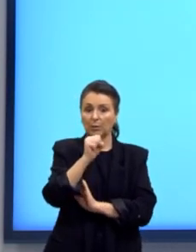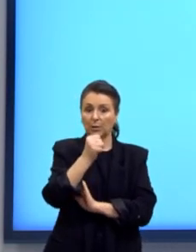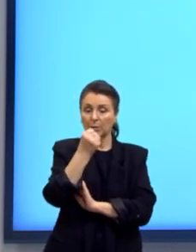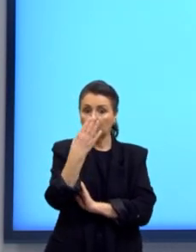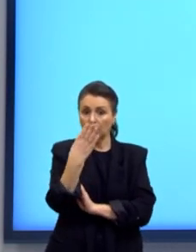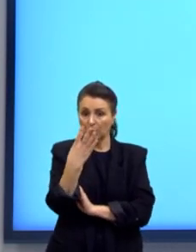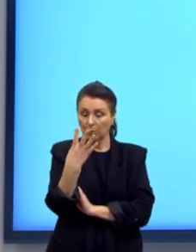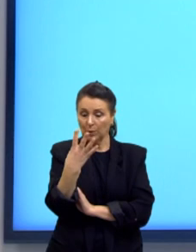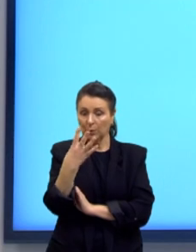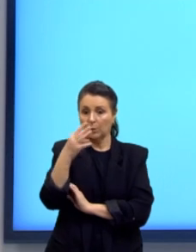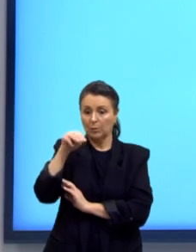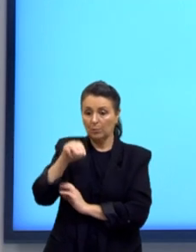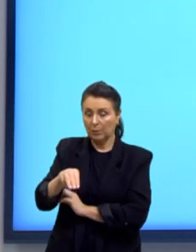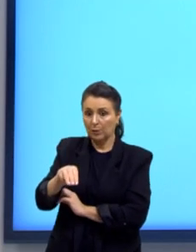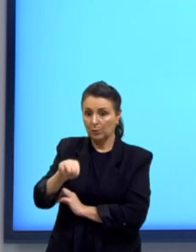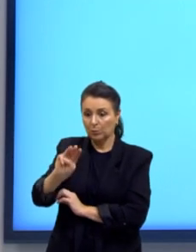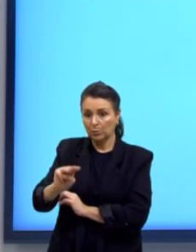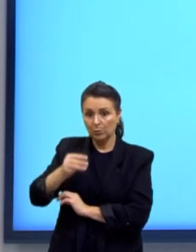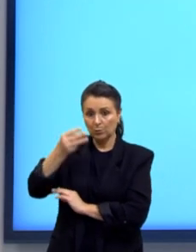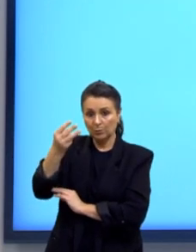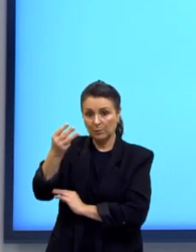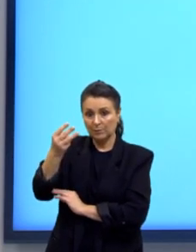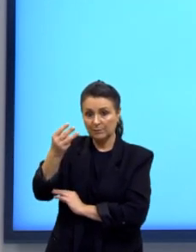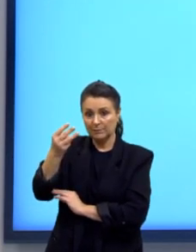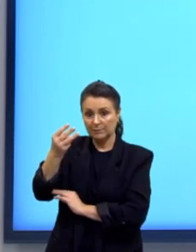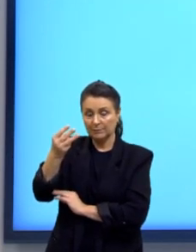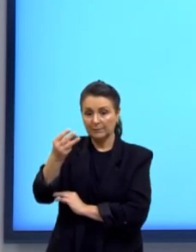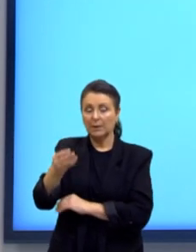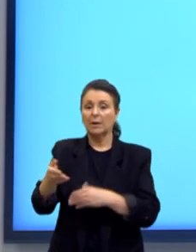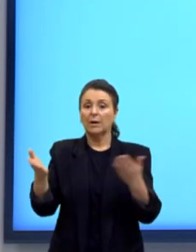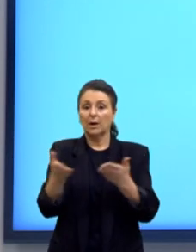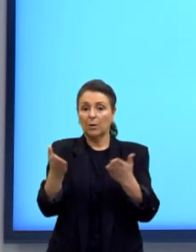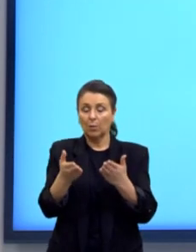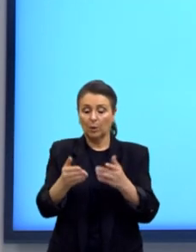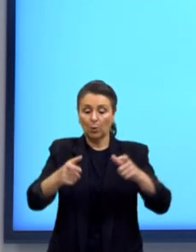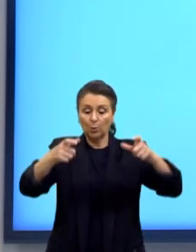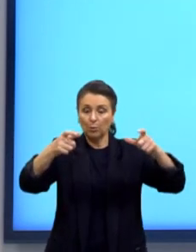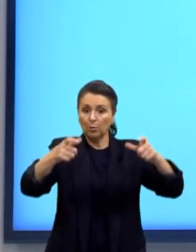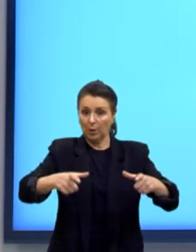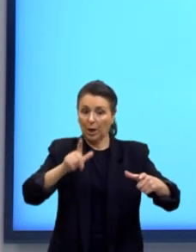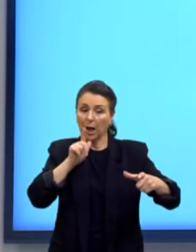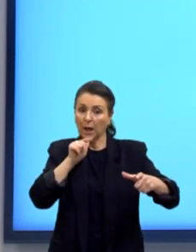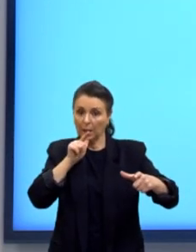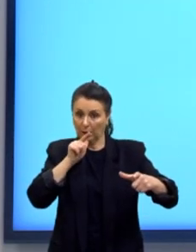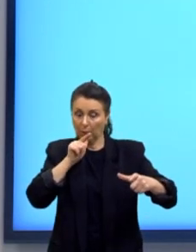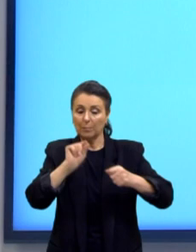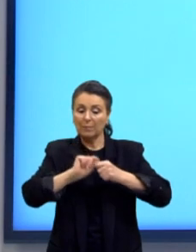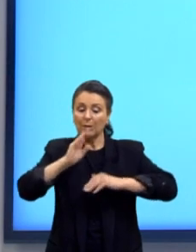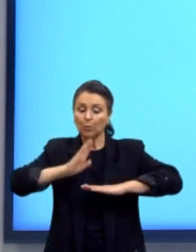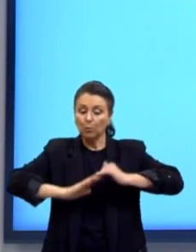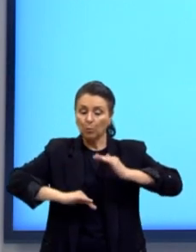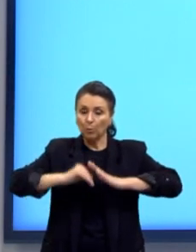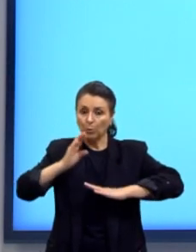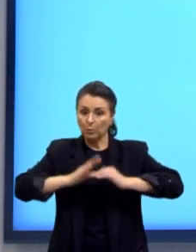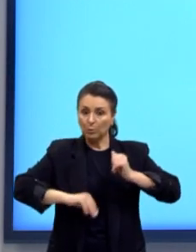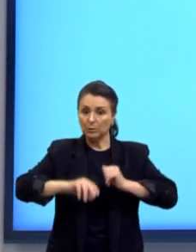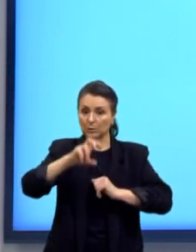cúbicos e agora a gente sabe que a o reservatório ele que vai ser construído Ele tem